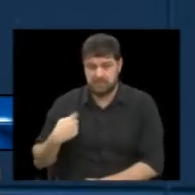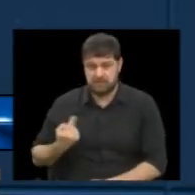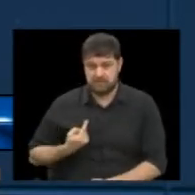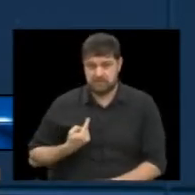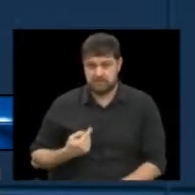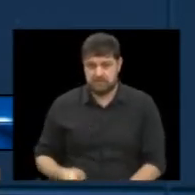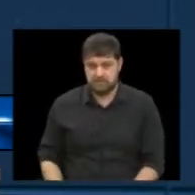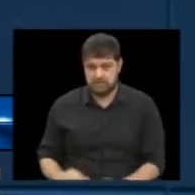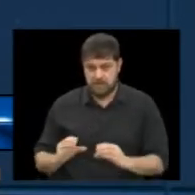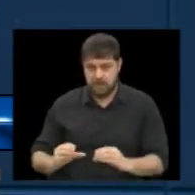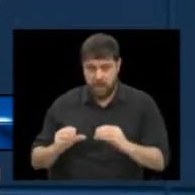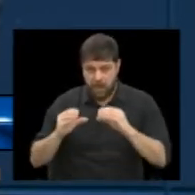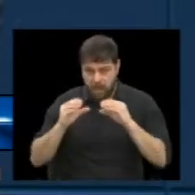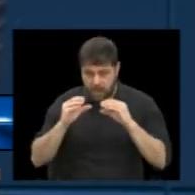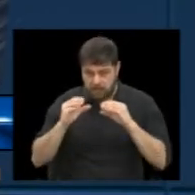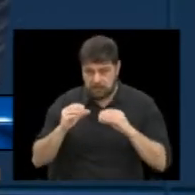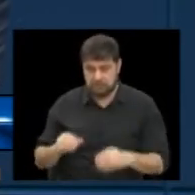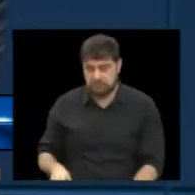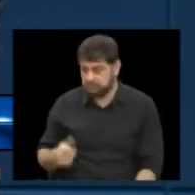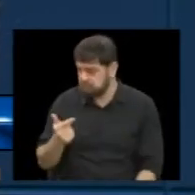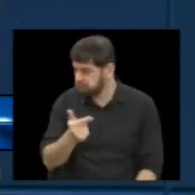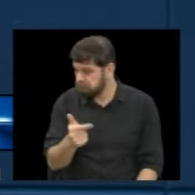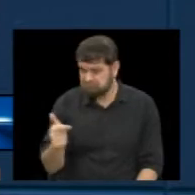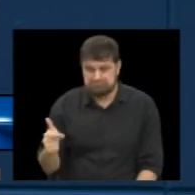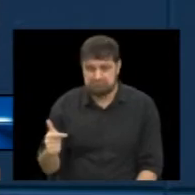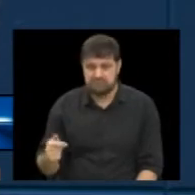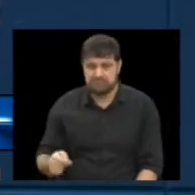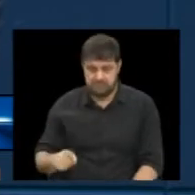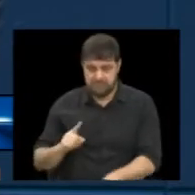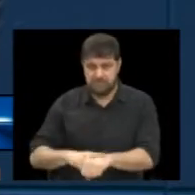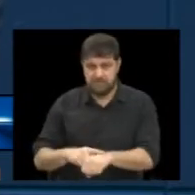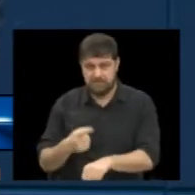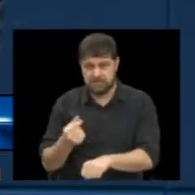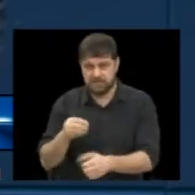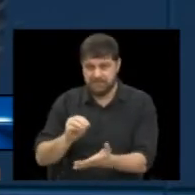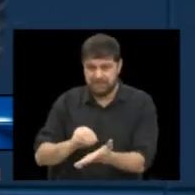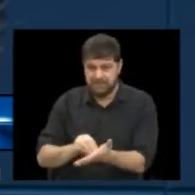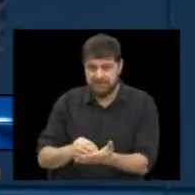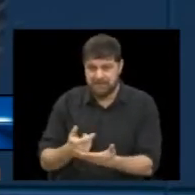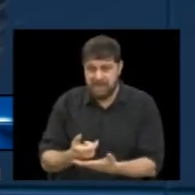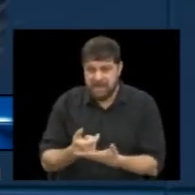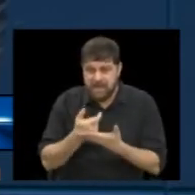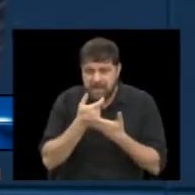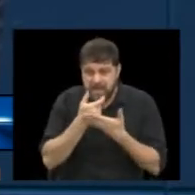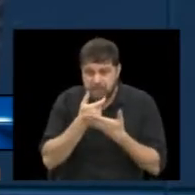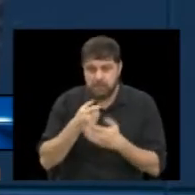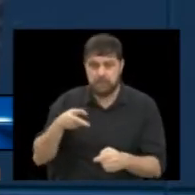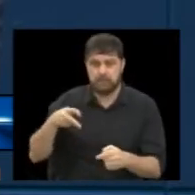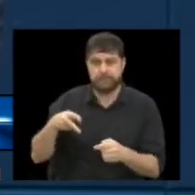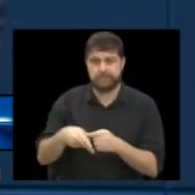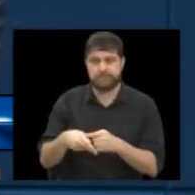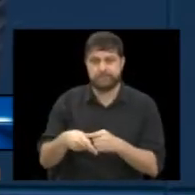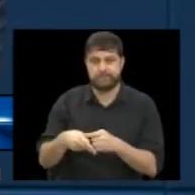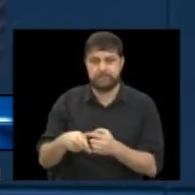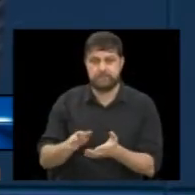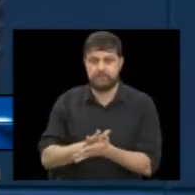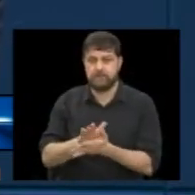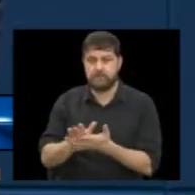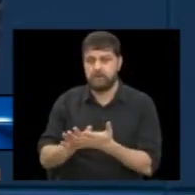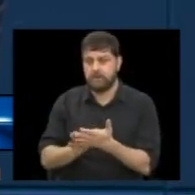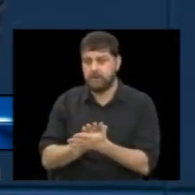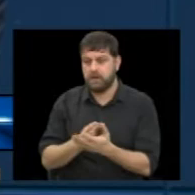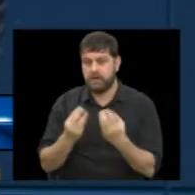o lanche do café da manhã. E neste momento de crise, a bolacha que era enviada foi cortada, pasmem. Como